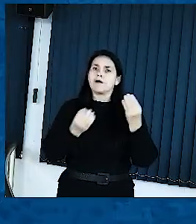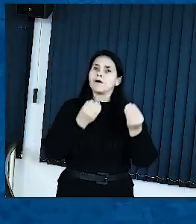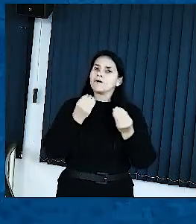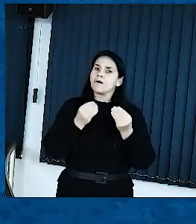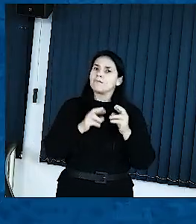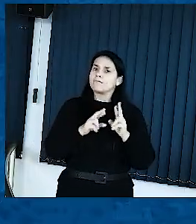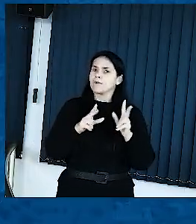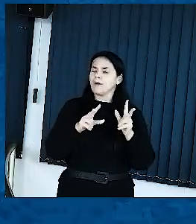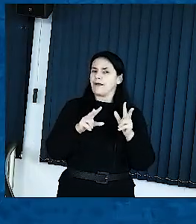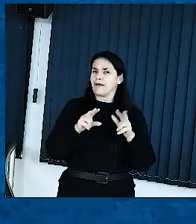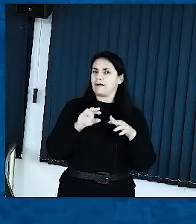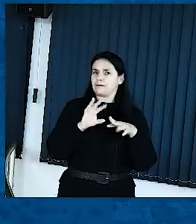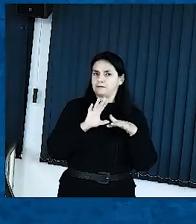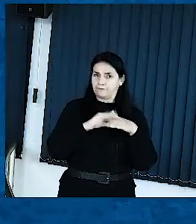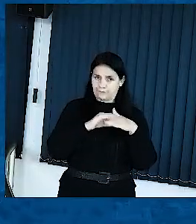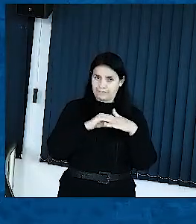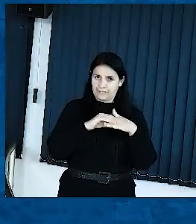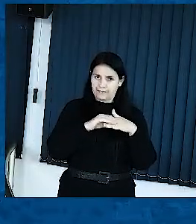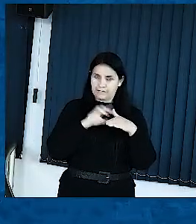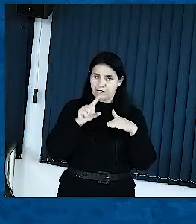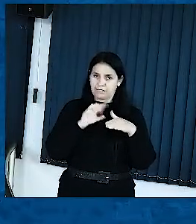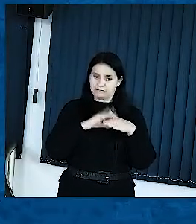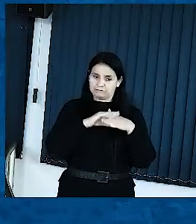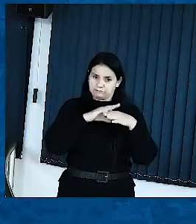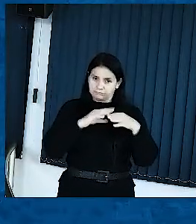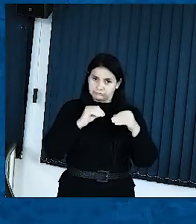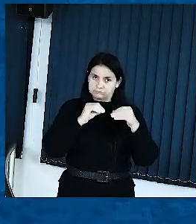Como não é uma doença, não tem cura.